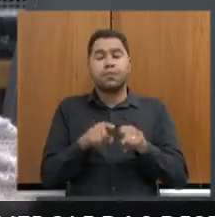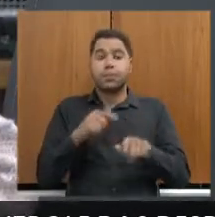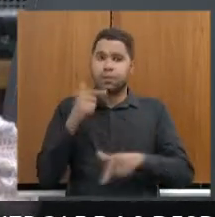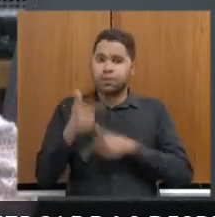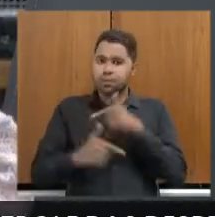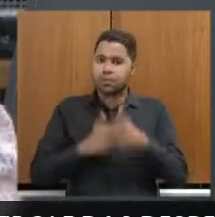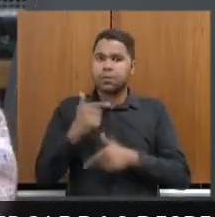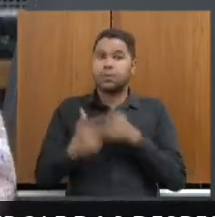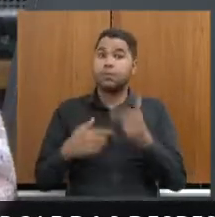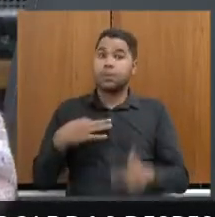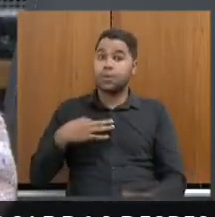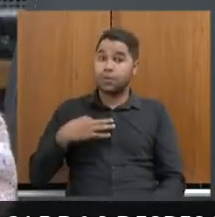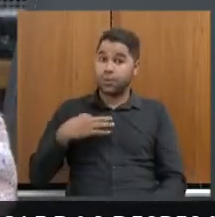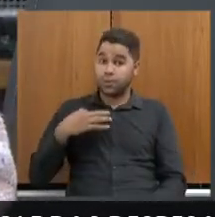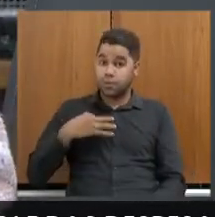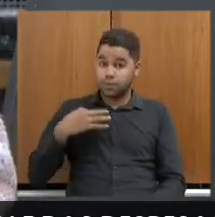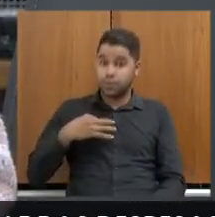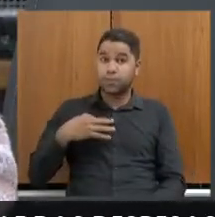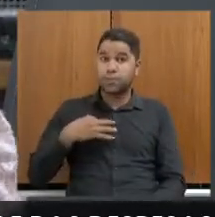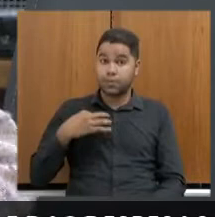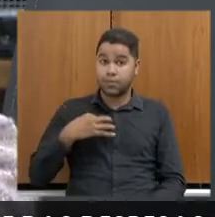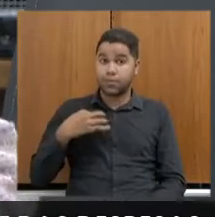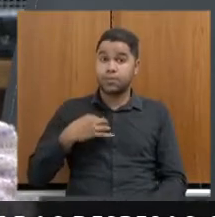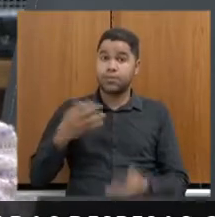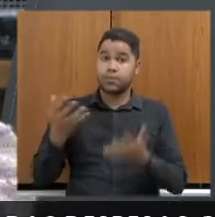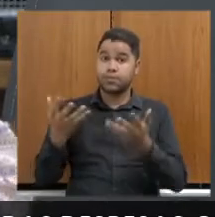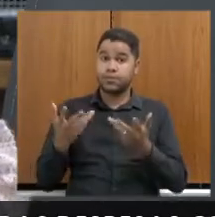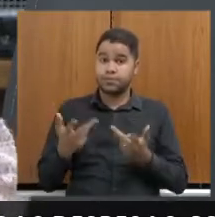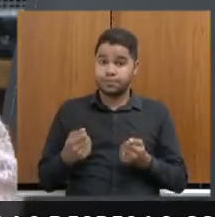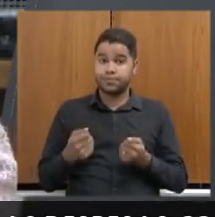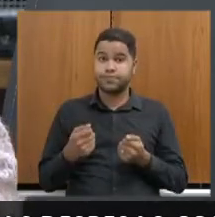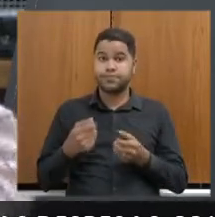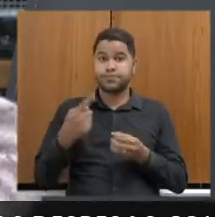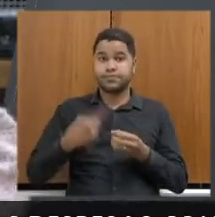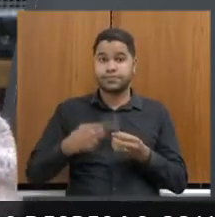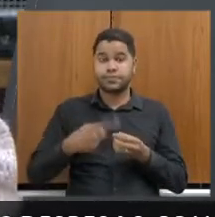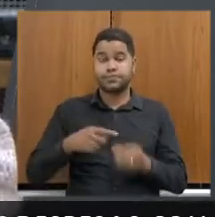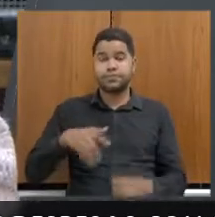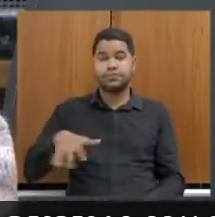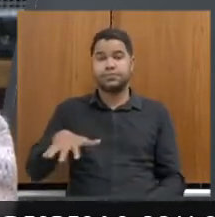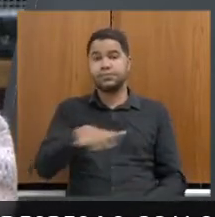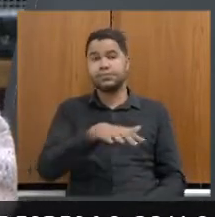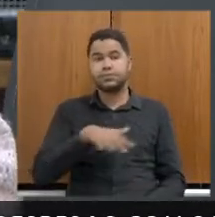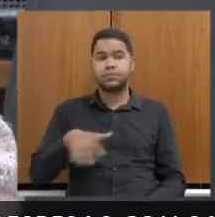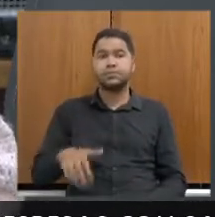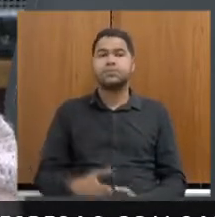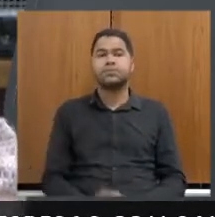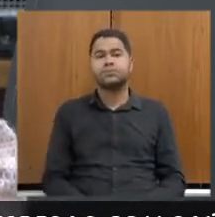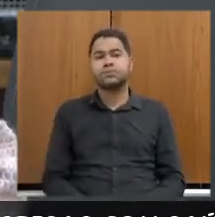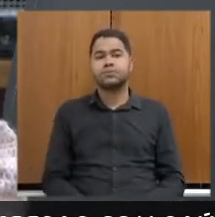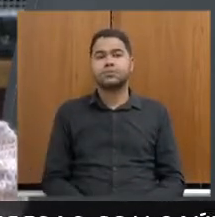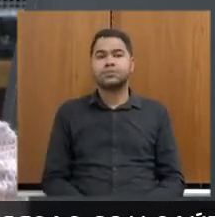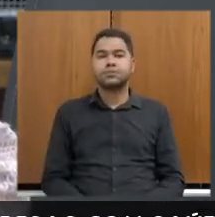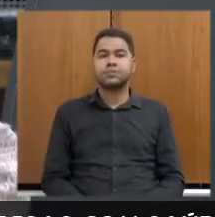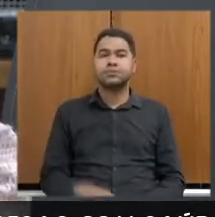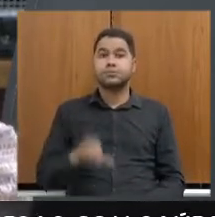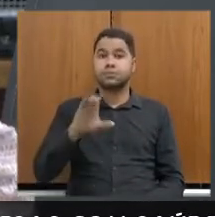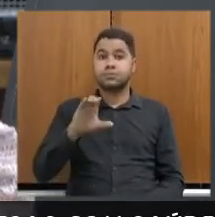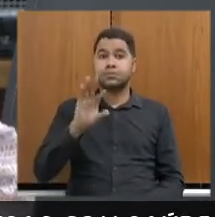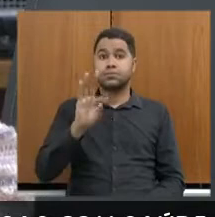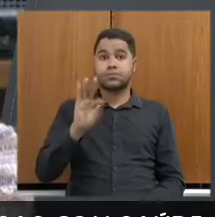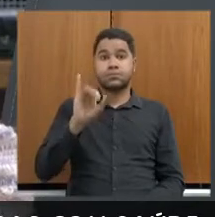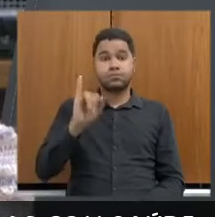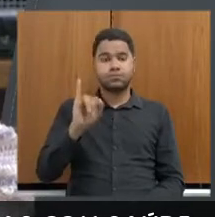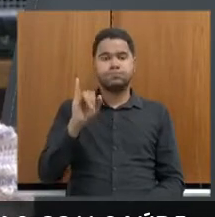trabalha volume a mente para o atendimento do município da região nem o CTI a